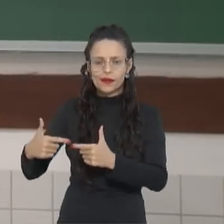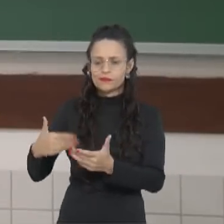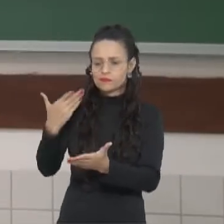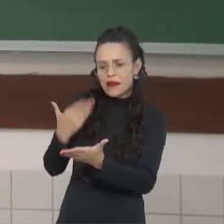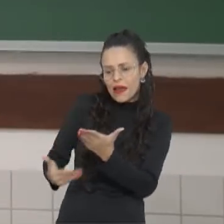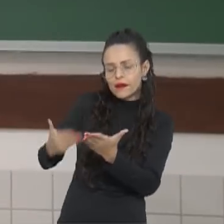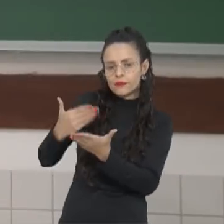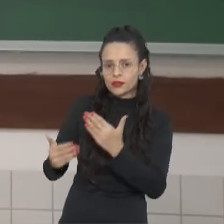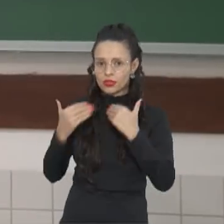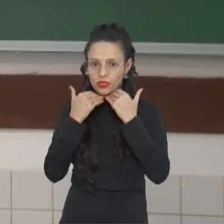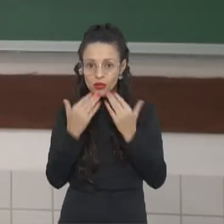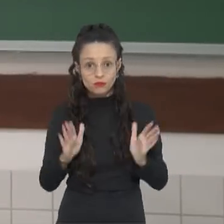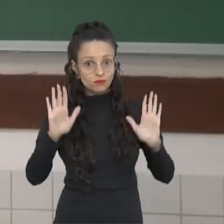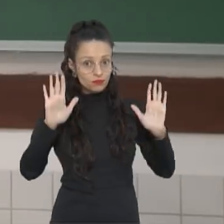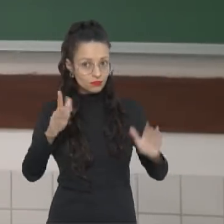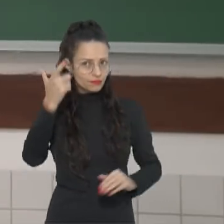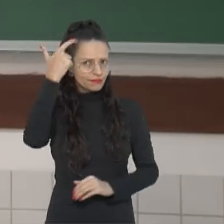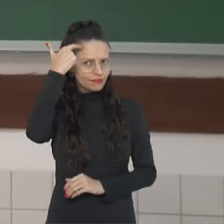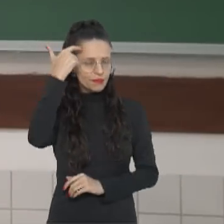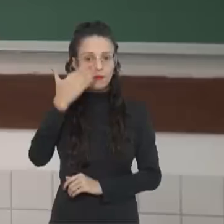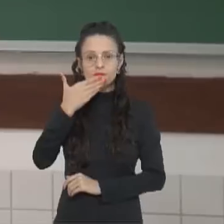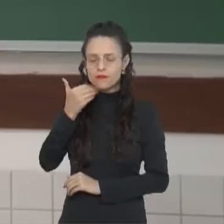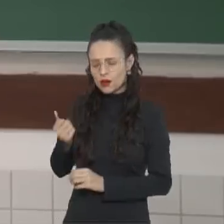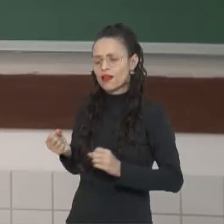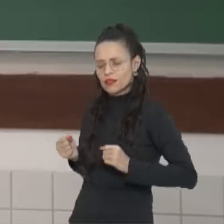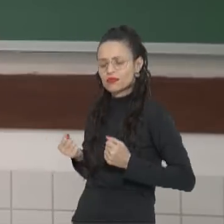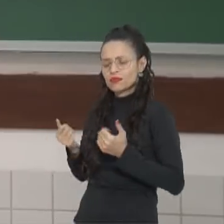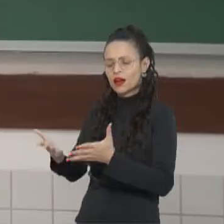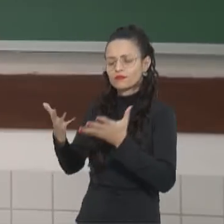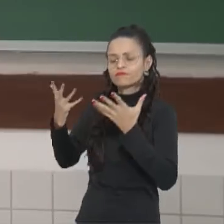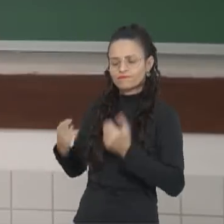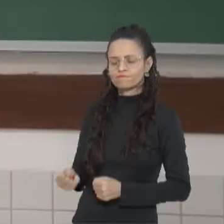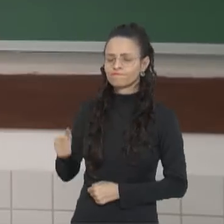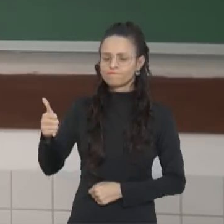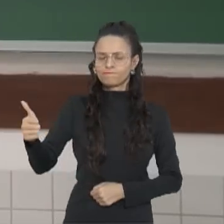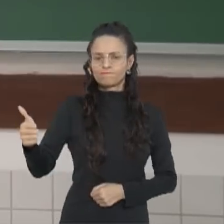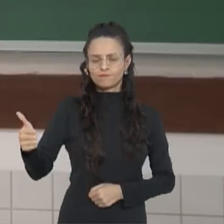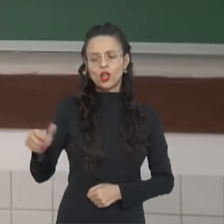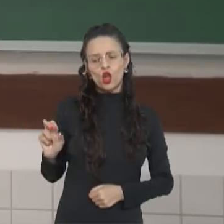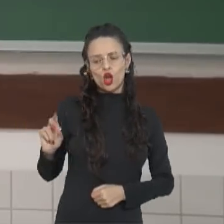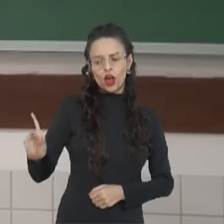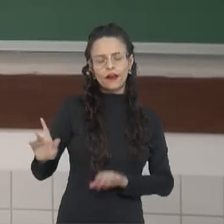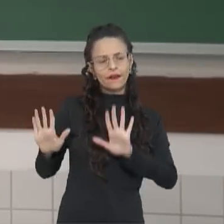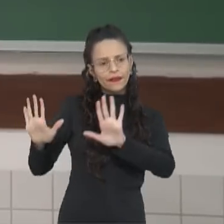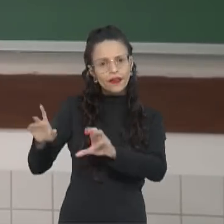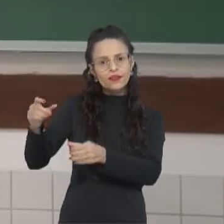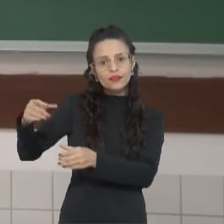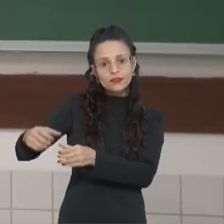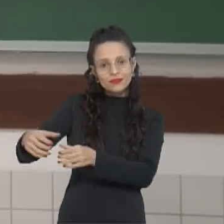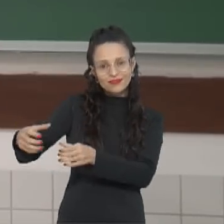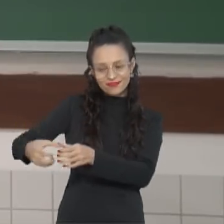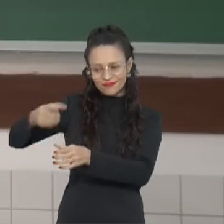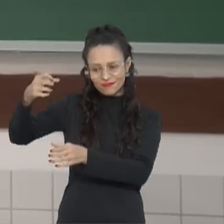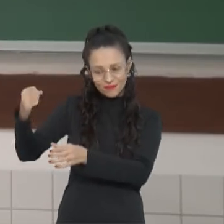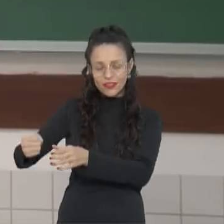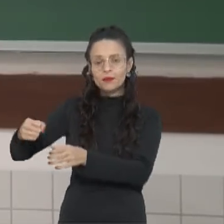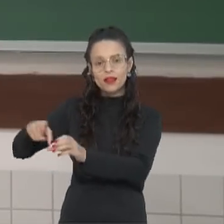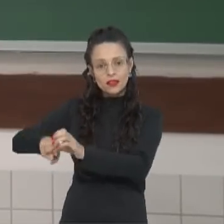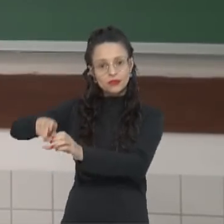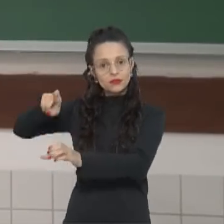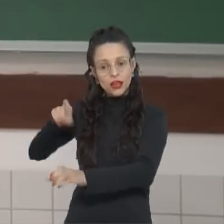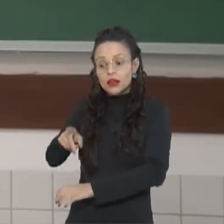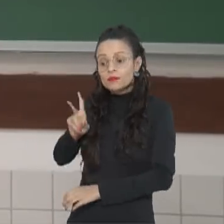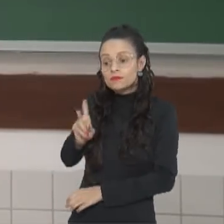fracassos. Então, é melhor conceder a independência, aceitar numa boa e reconhecer, e manter essa